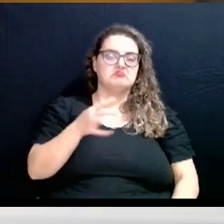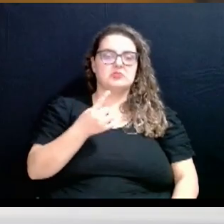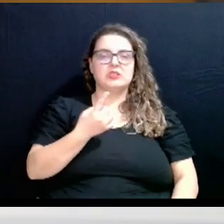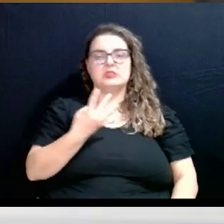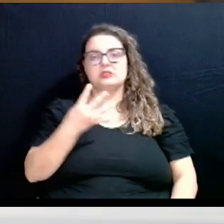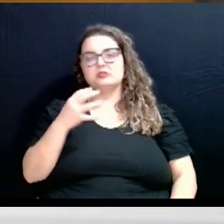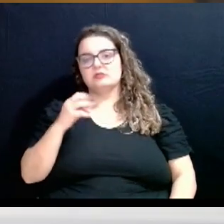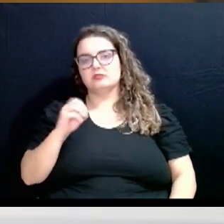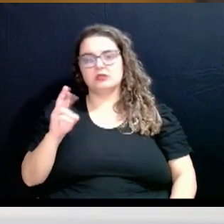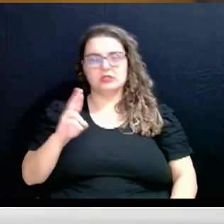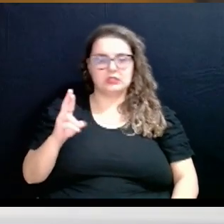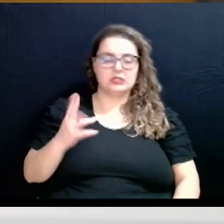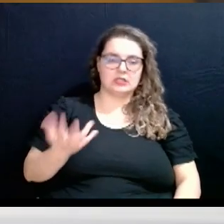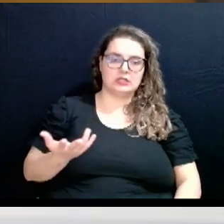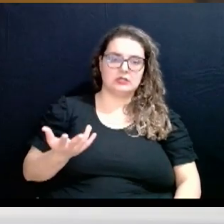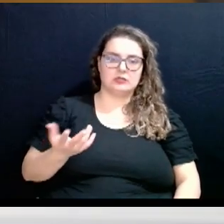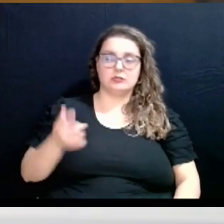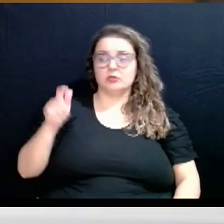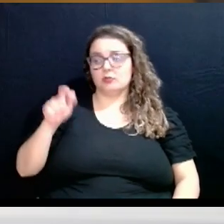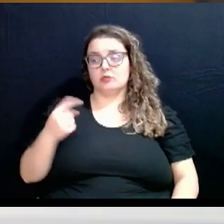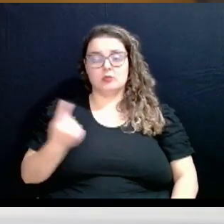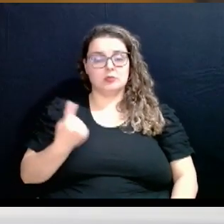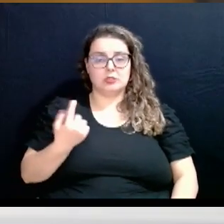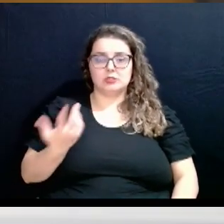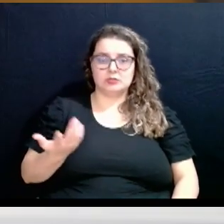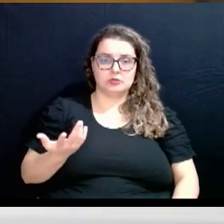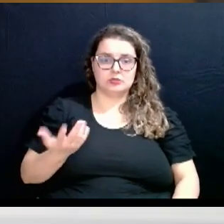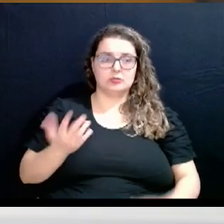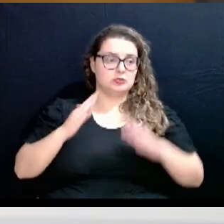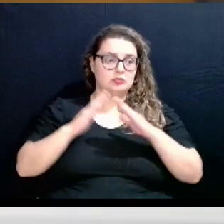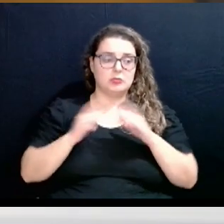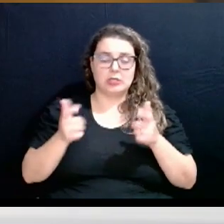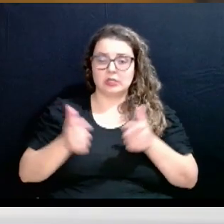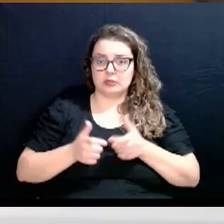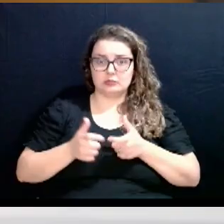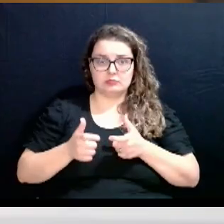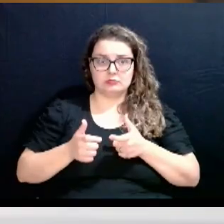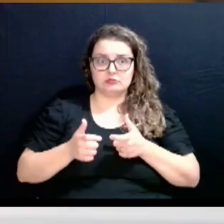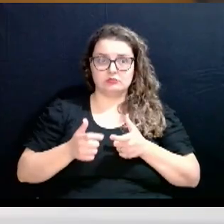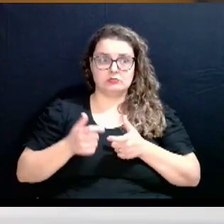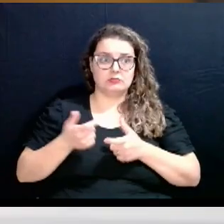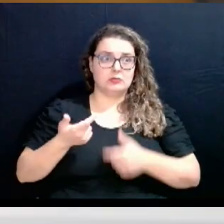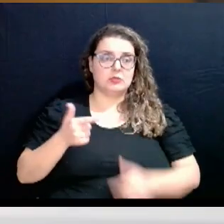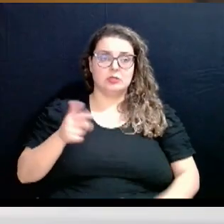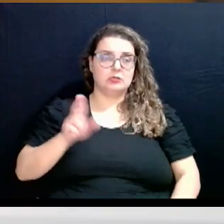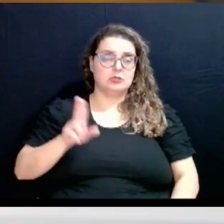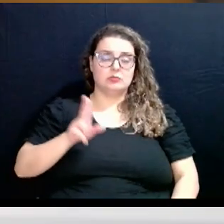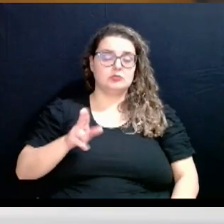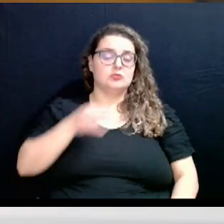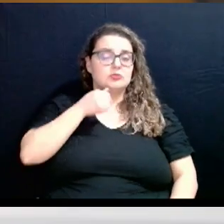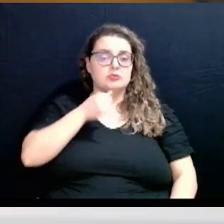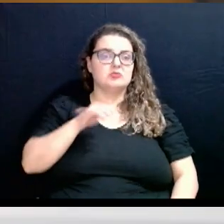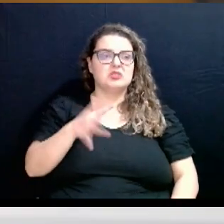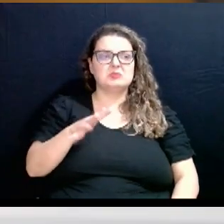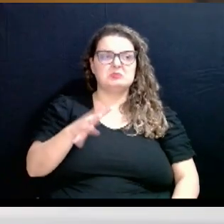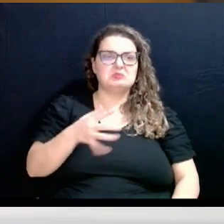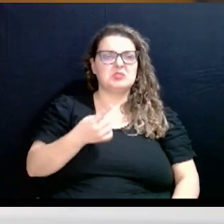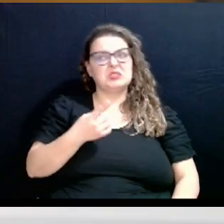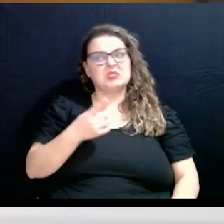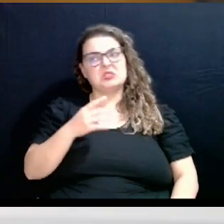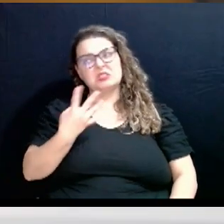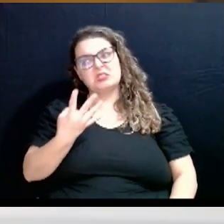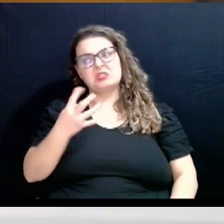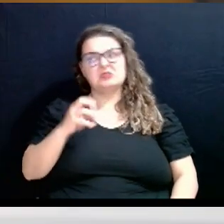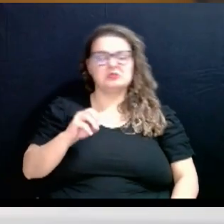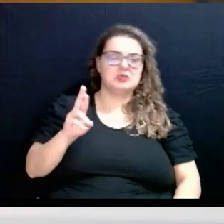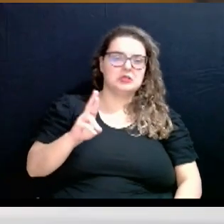ou menos R$140. Uma pessoa sozinha, numa casa pequena, que não usa tanta energia, vai dar mais ou menos